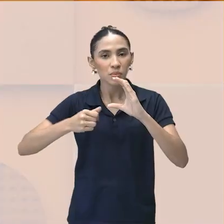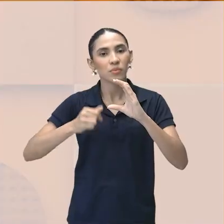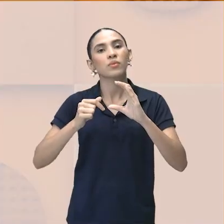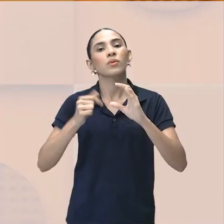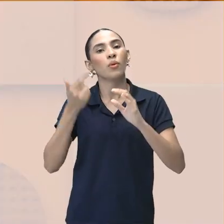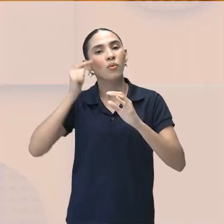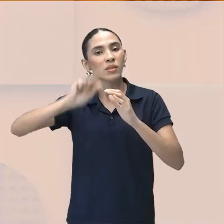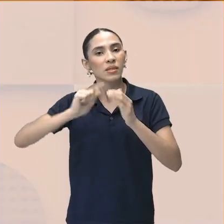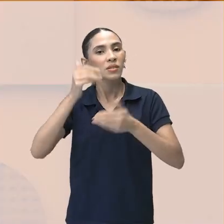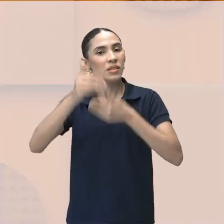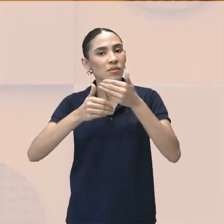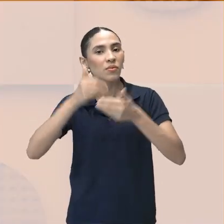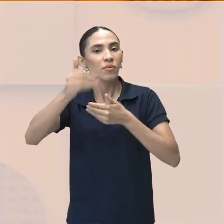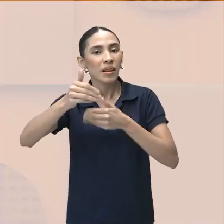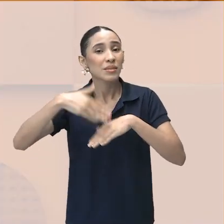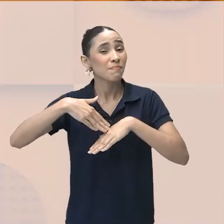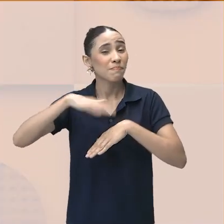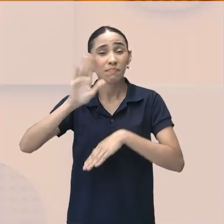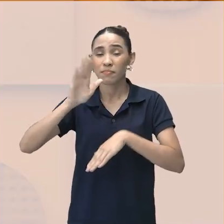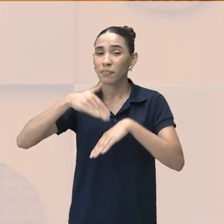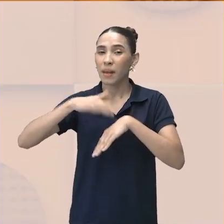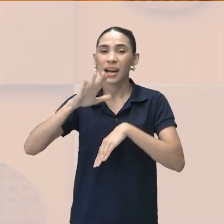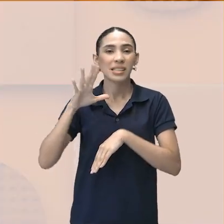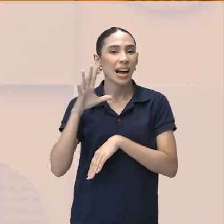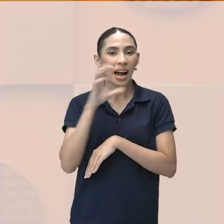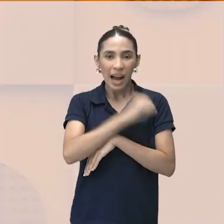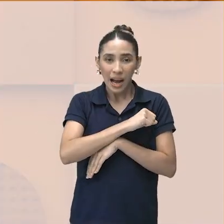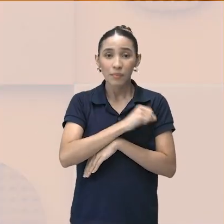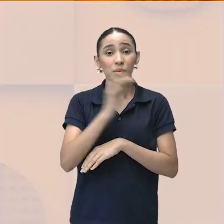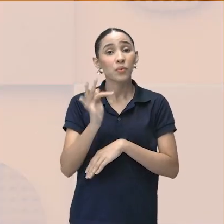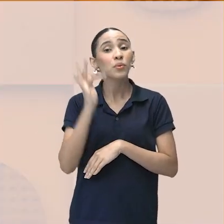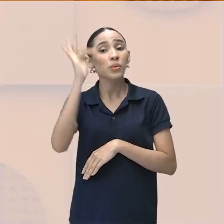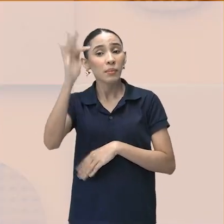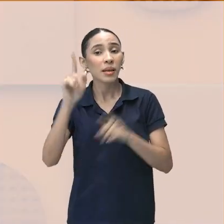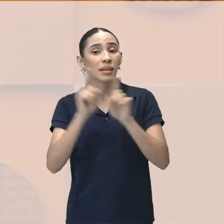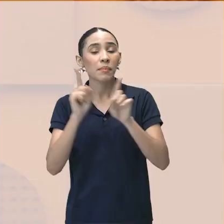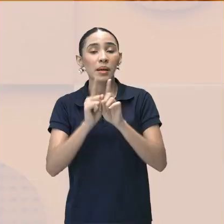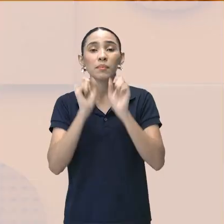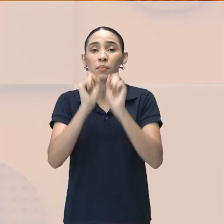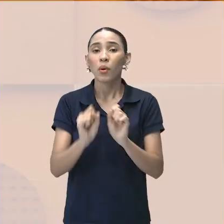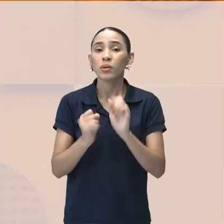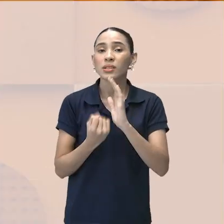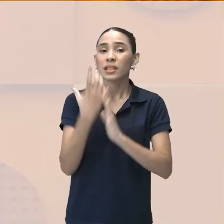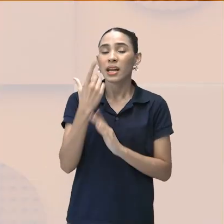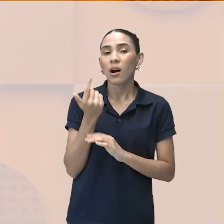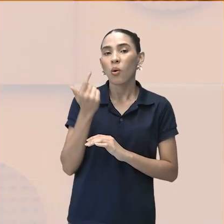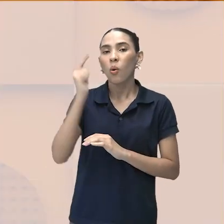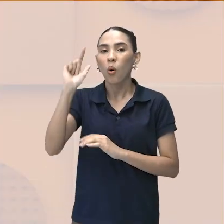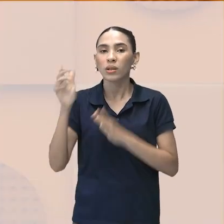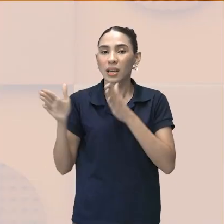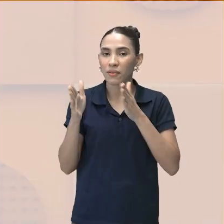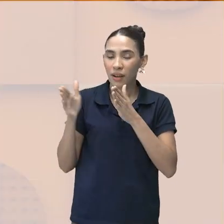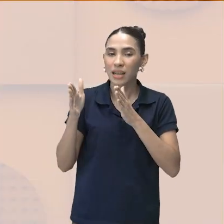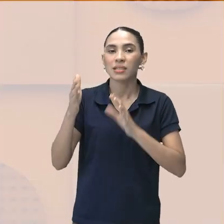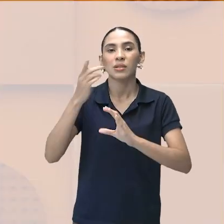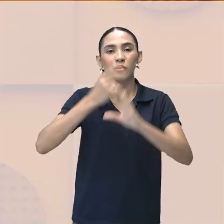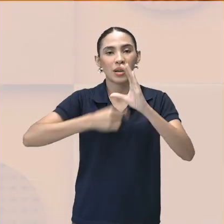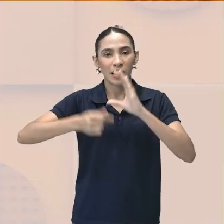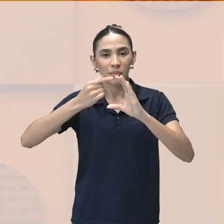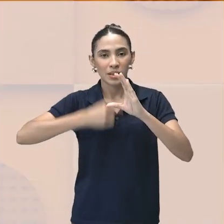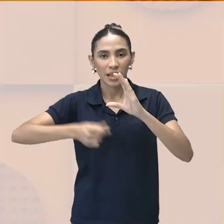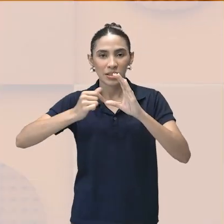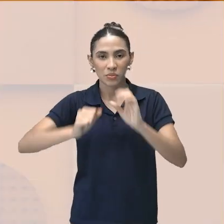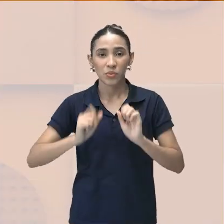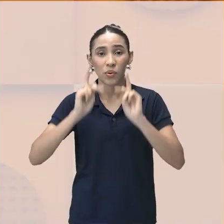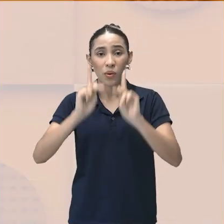se desenvolve cada vez mais e futuramente pode surgir aí uma nova fase do